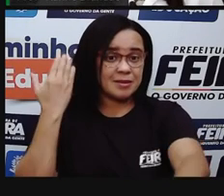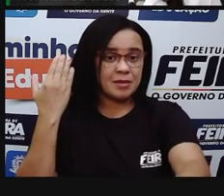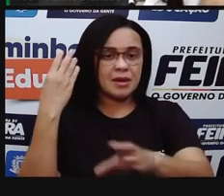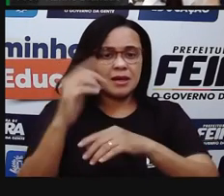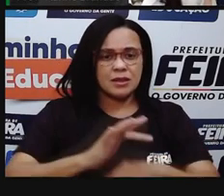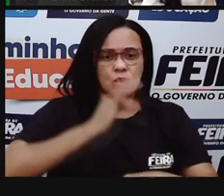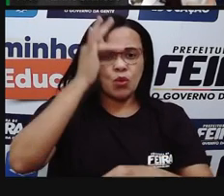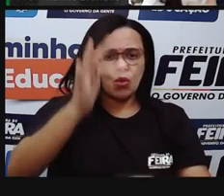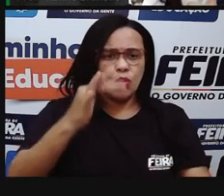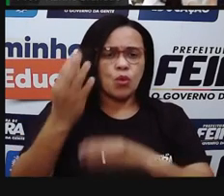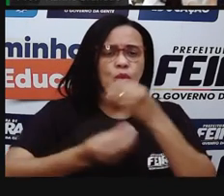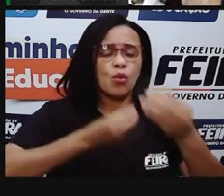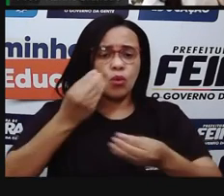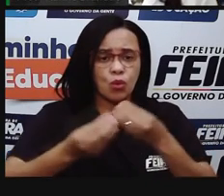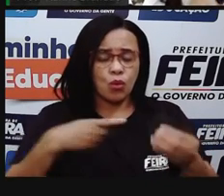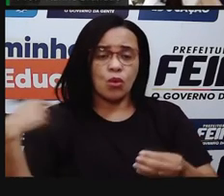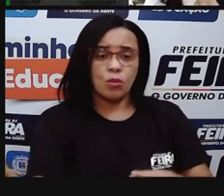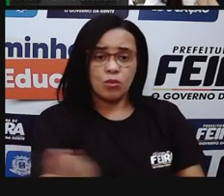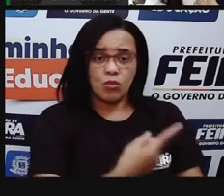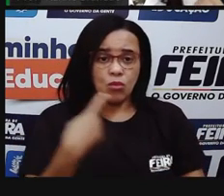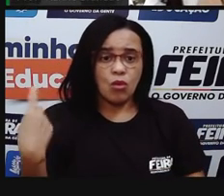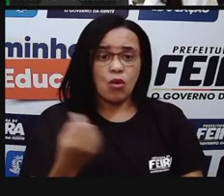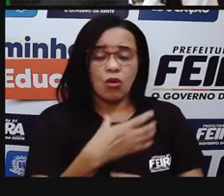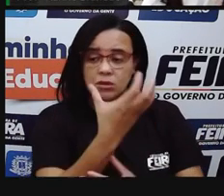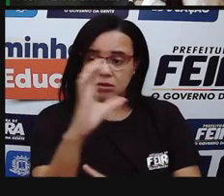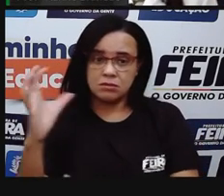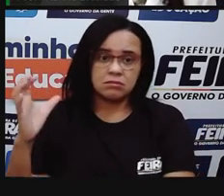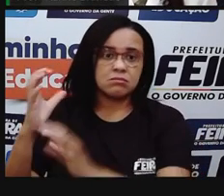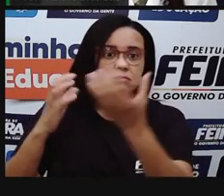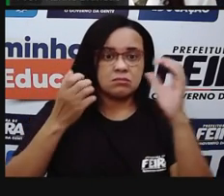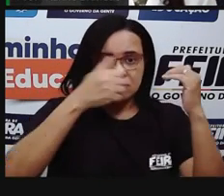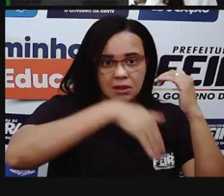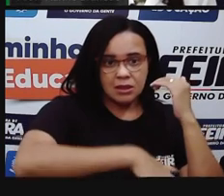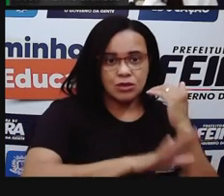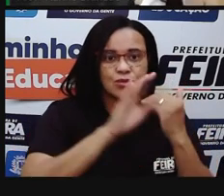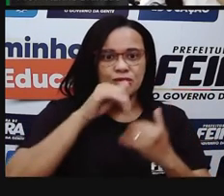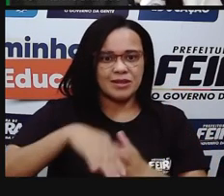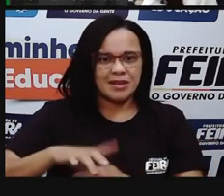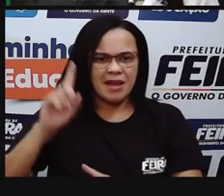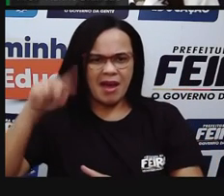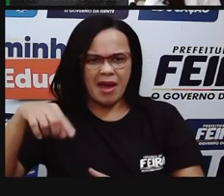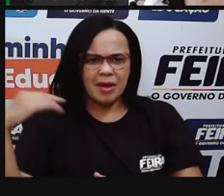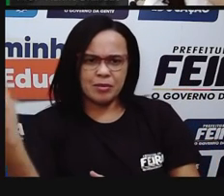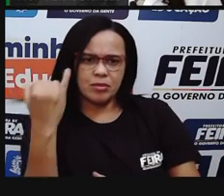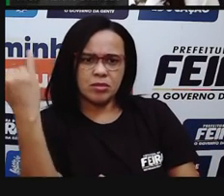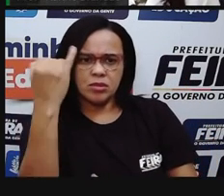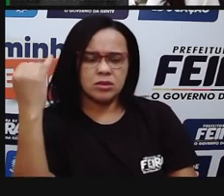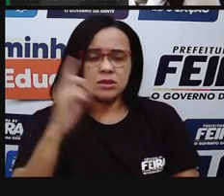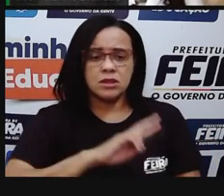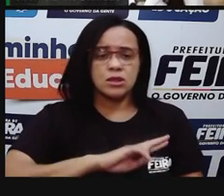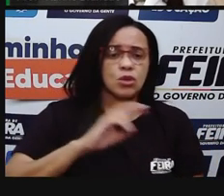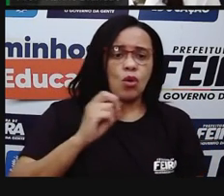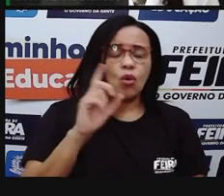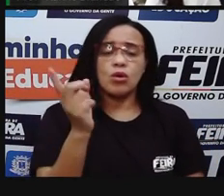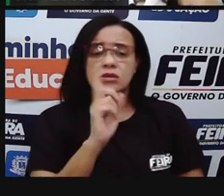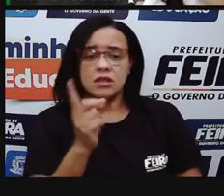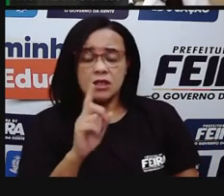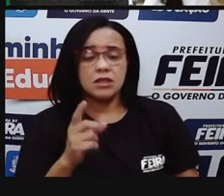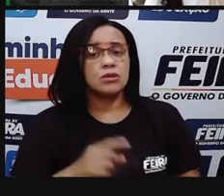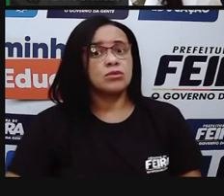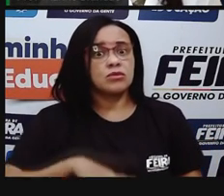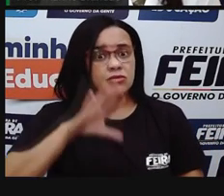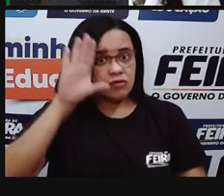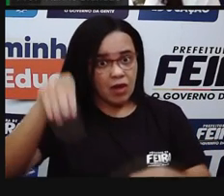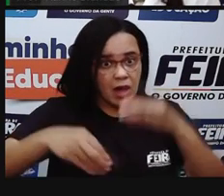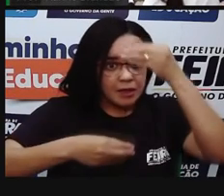separação, né, de nós com a natureza. Será que ela existe mesmo? E se você acha que não existe, vai buscar informações conscientes